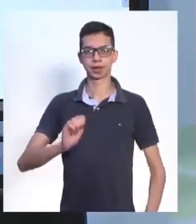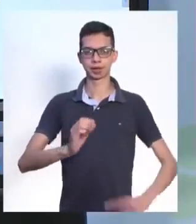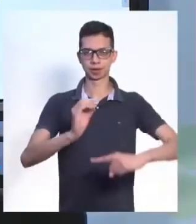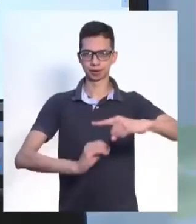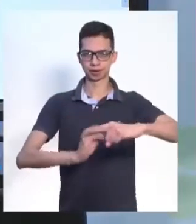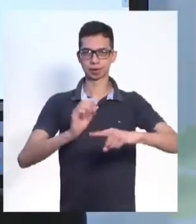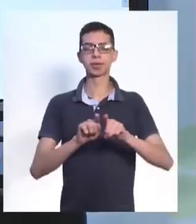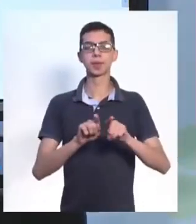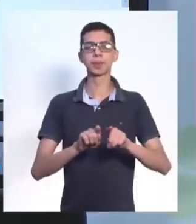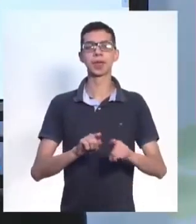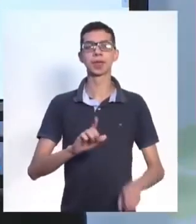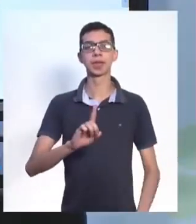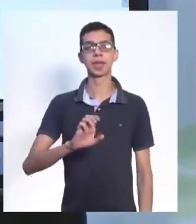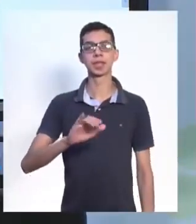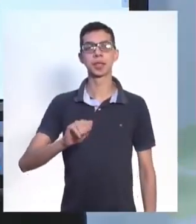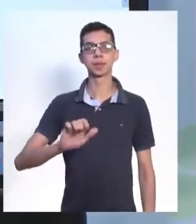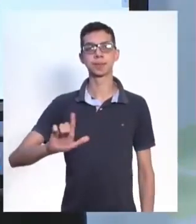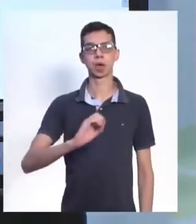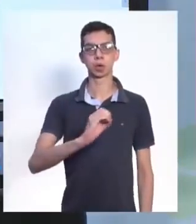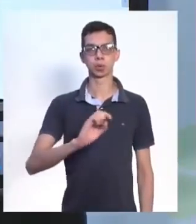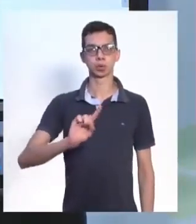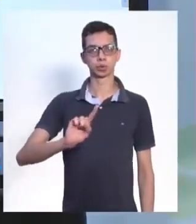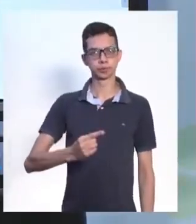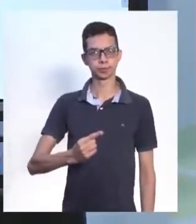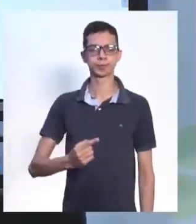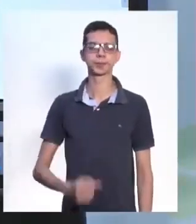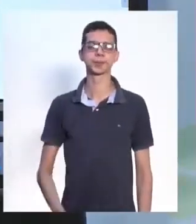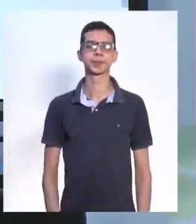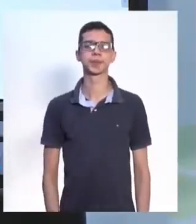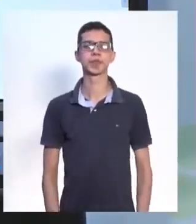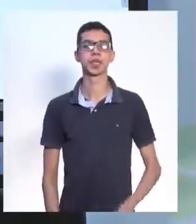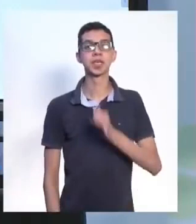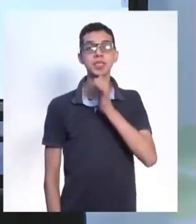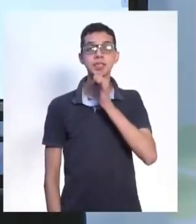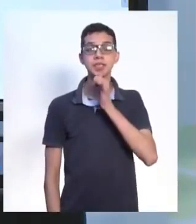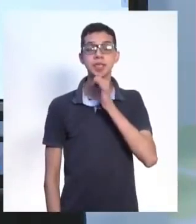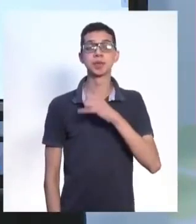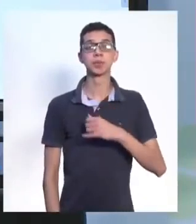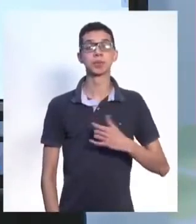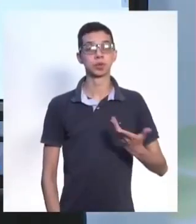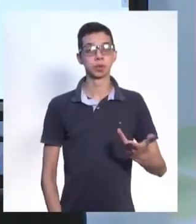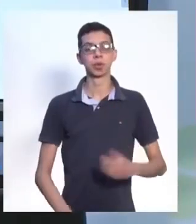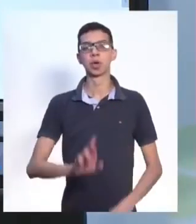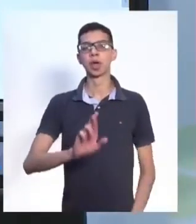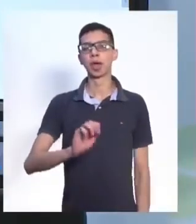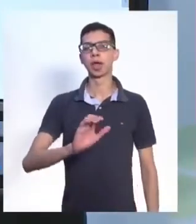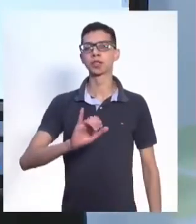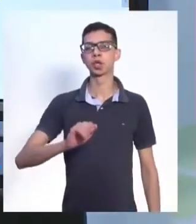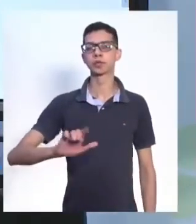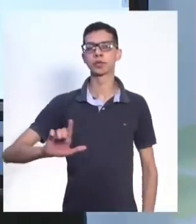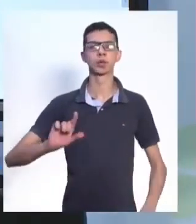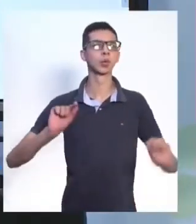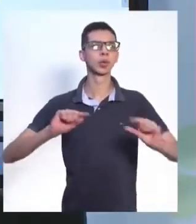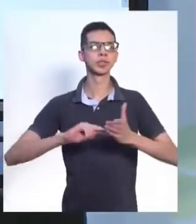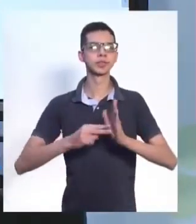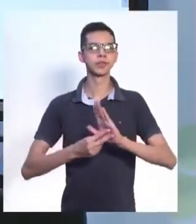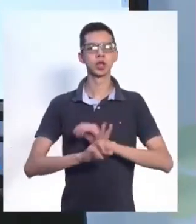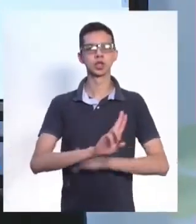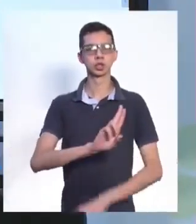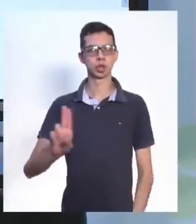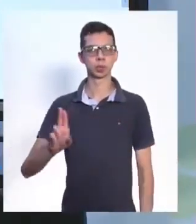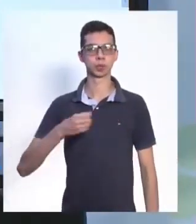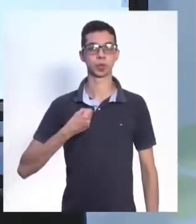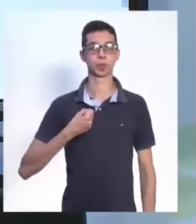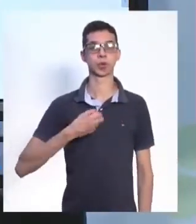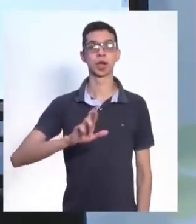contexto. Pode pôr na tela para eles, diretor, que nós vamos ter o seguinte aí. Então, o número racional. O que é o número racional? É um